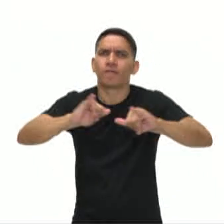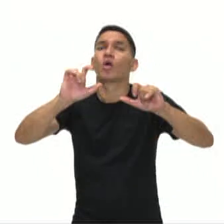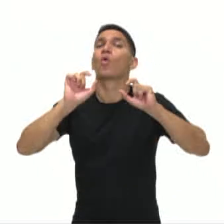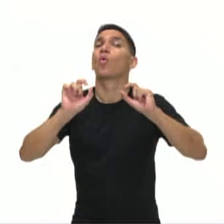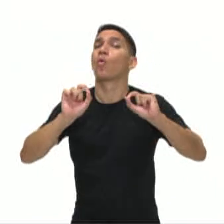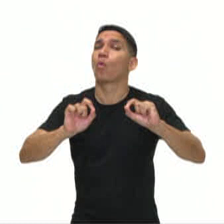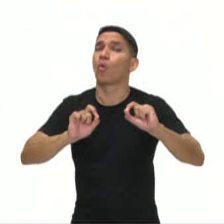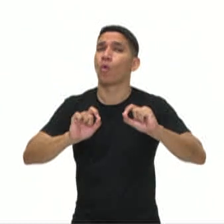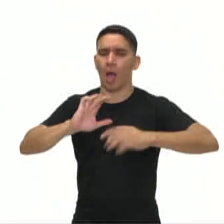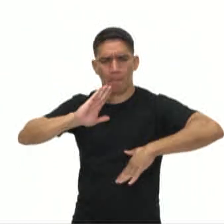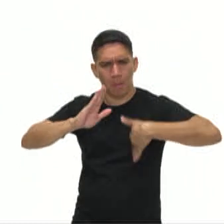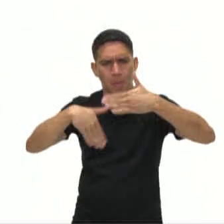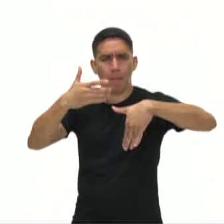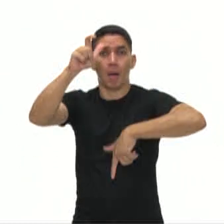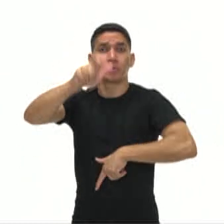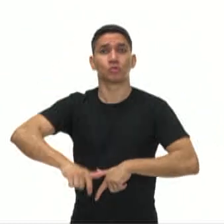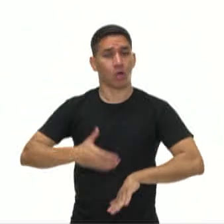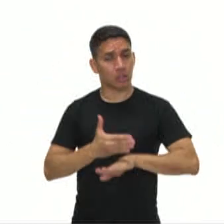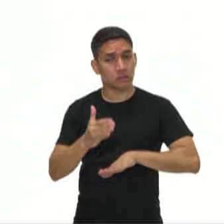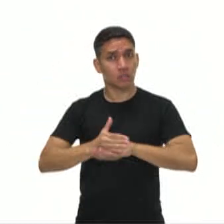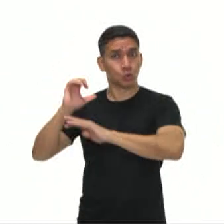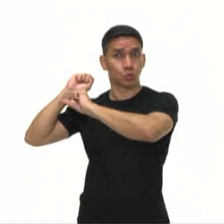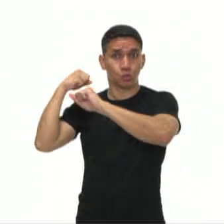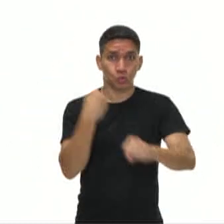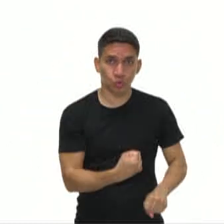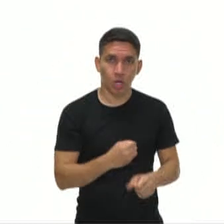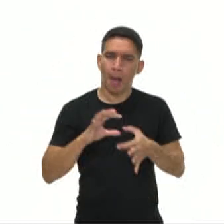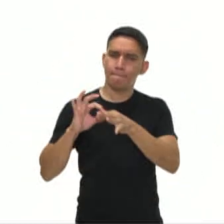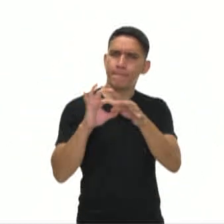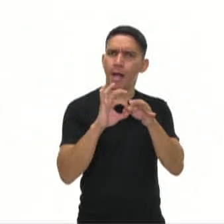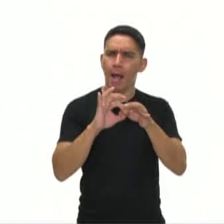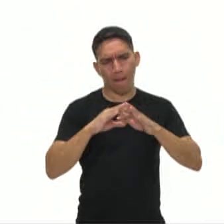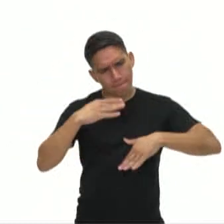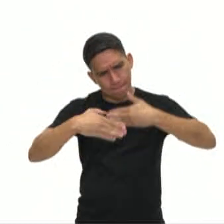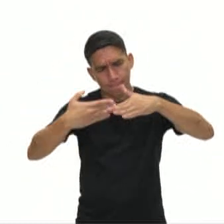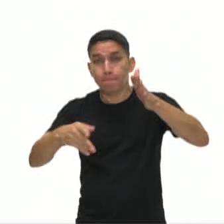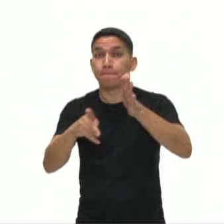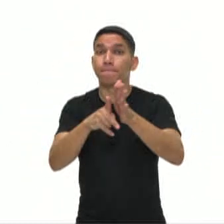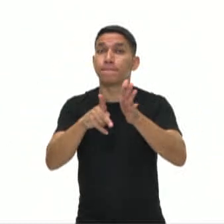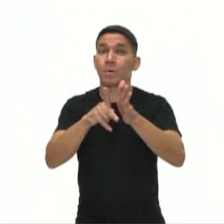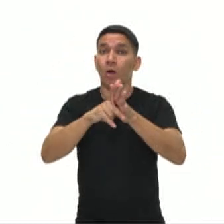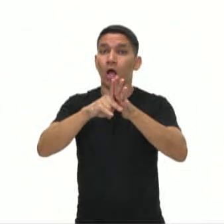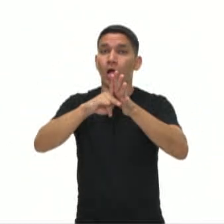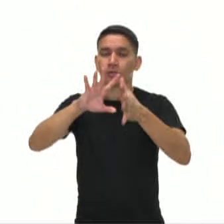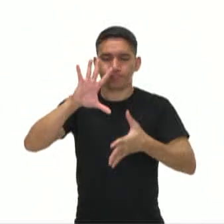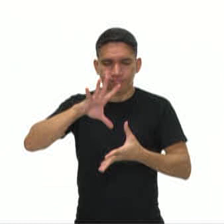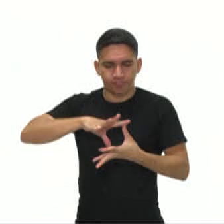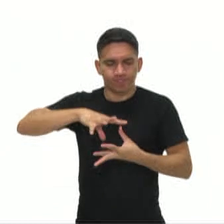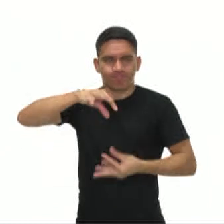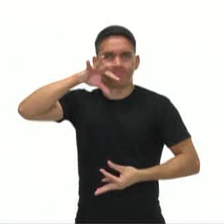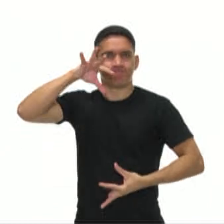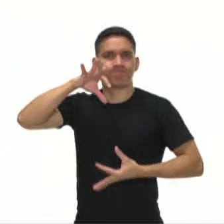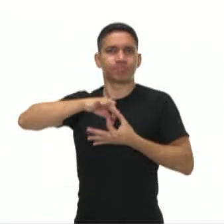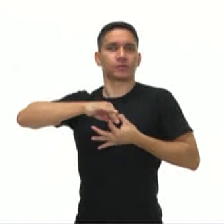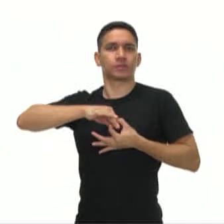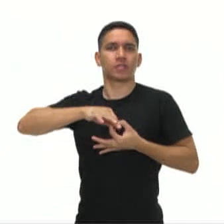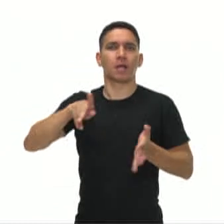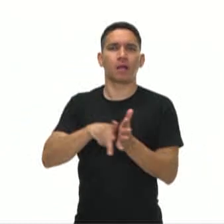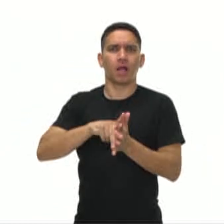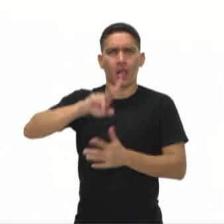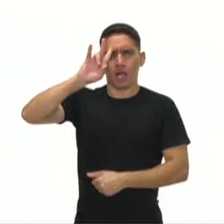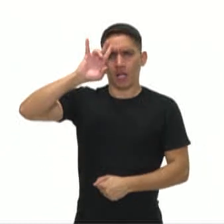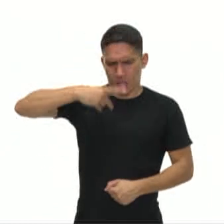do praticante do judô estivesse ligado a um avanço espiritual, com base nos